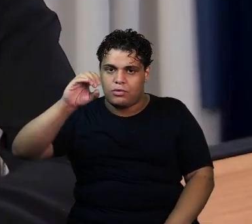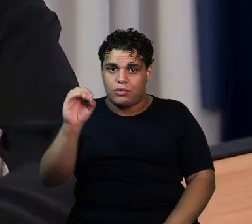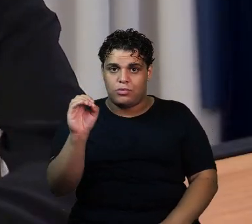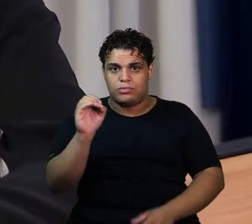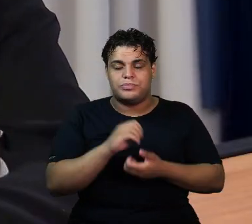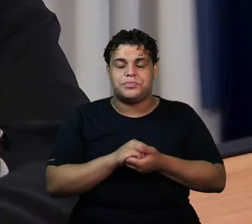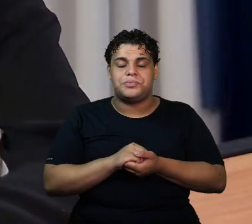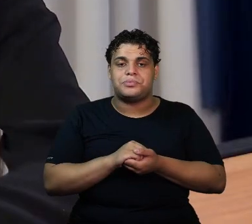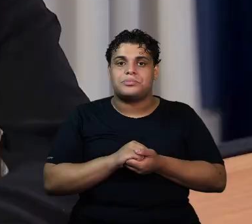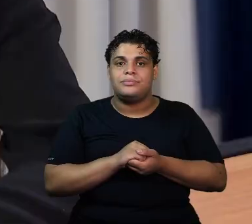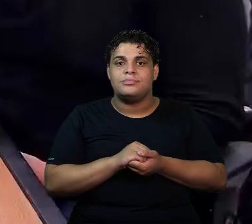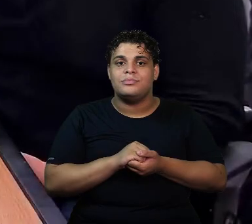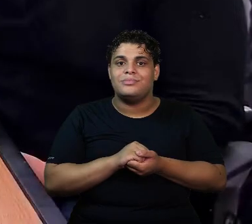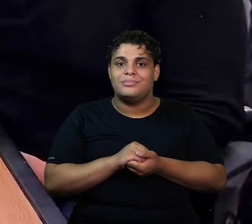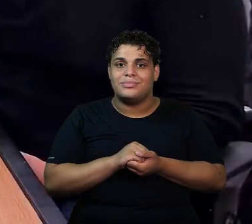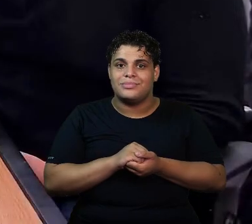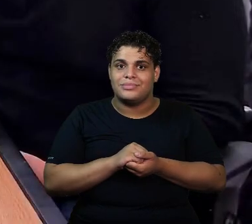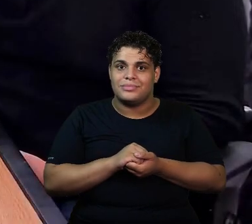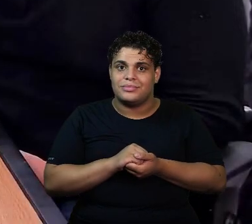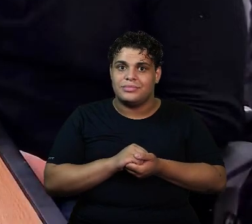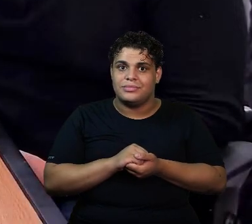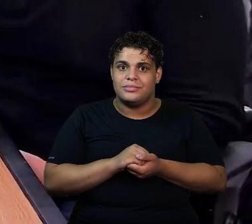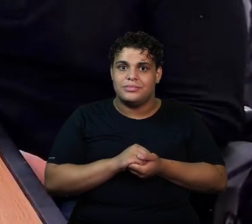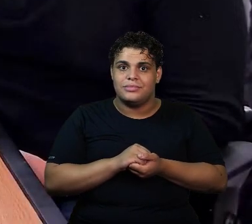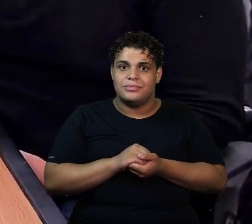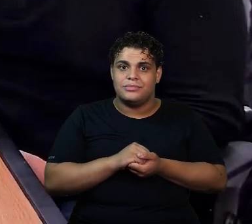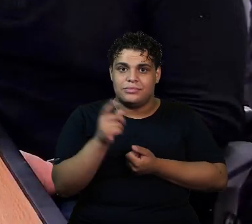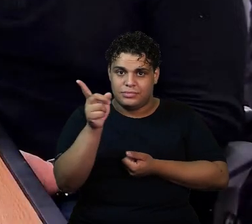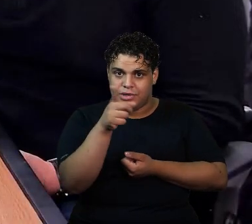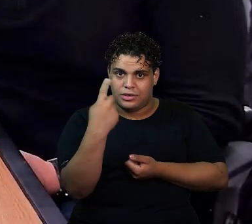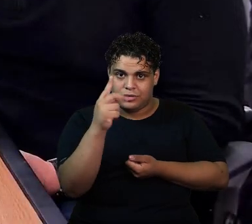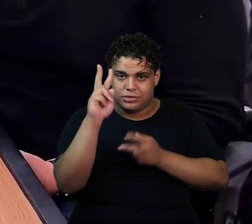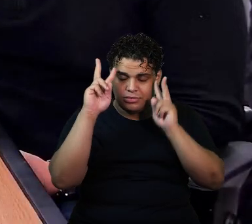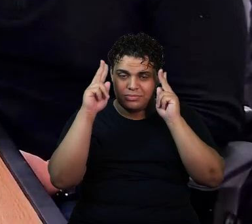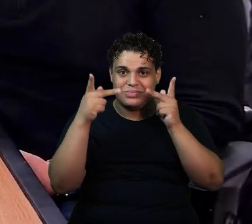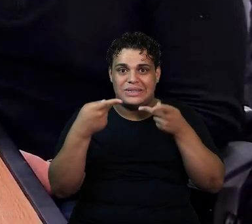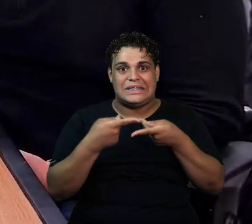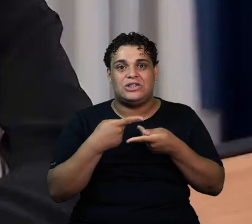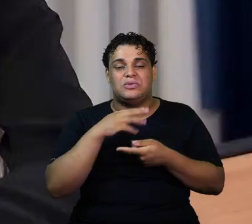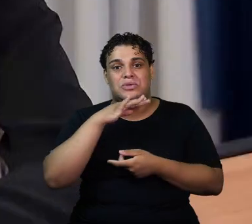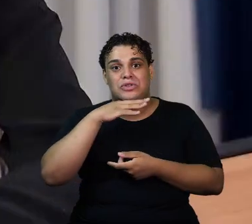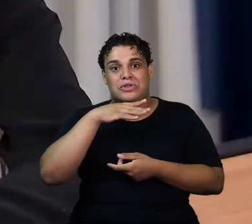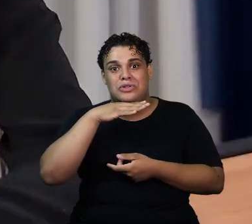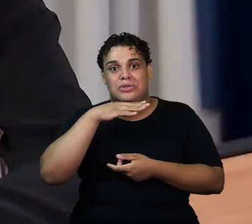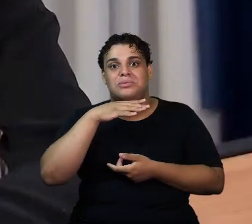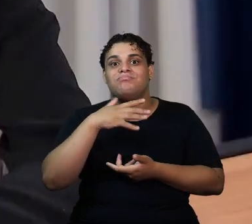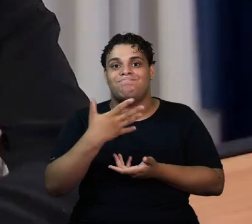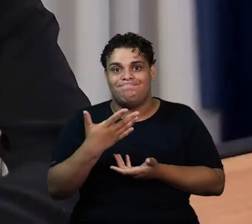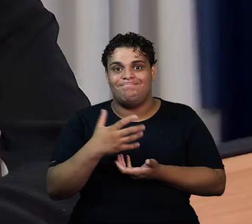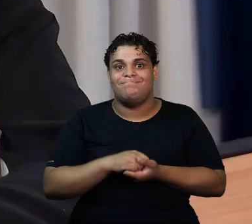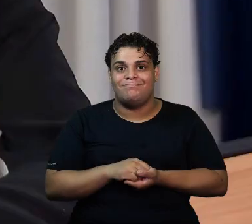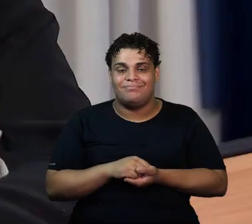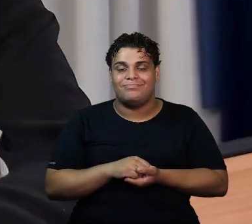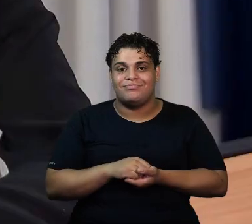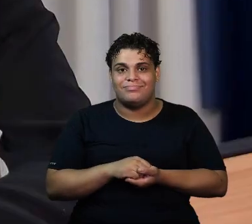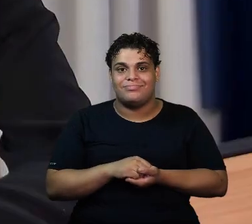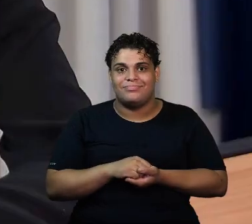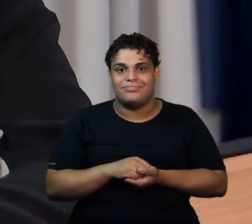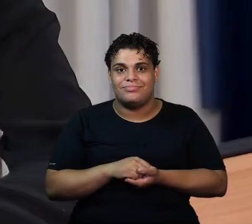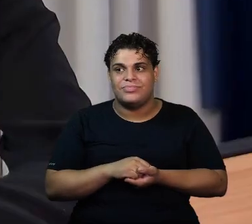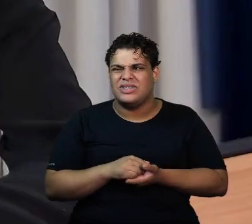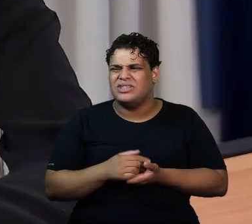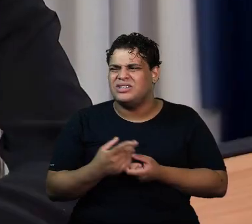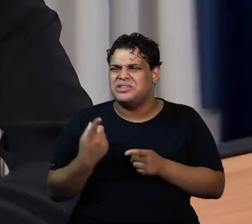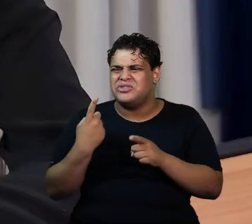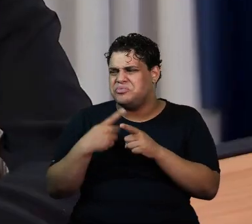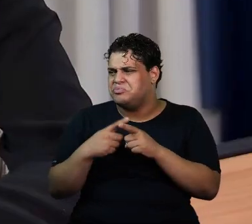O microplástico dentro do organismo humano é muito ruim, porque ele é um disruptor endócrino, né? Então, às vezes a gente pergunta, nossa, mas